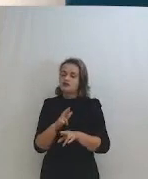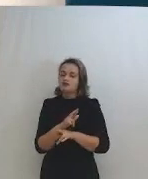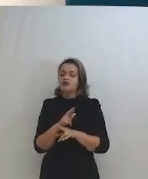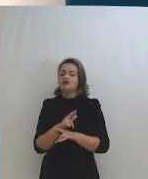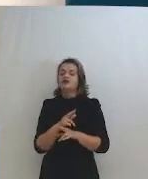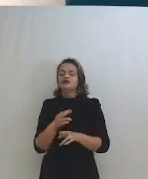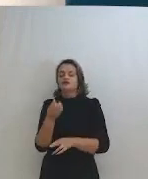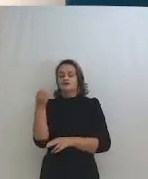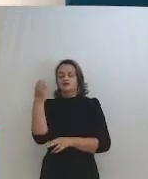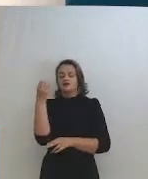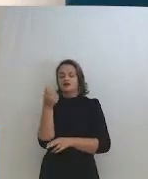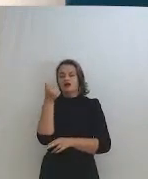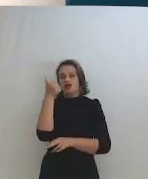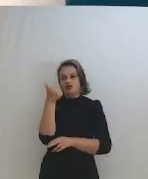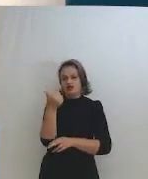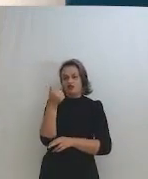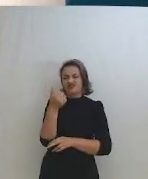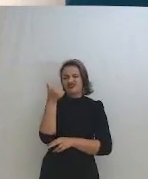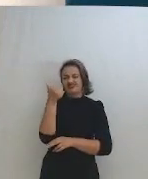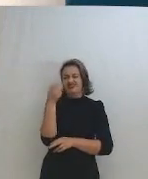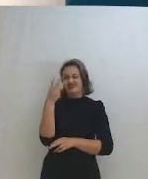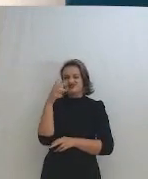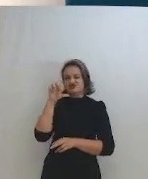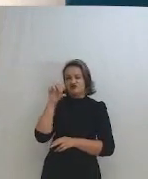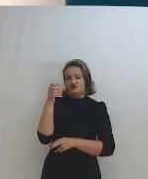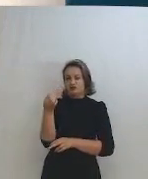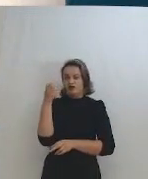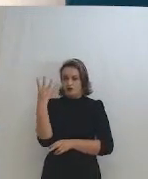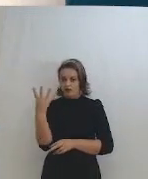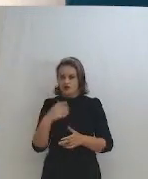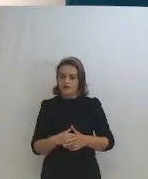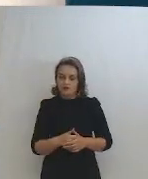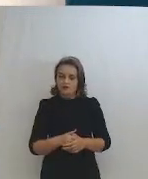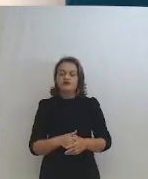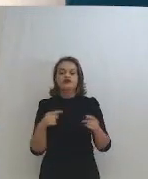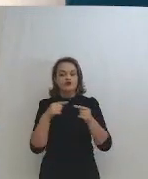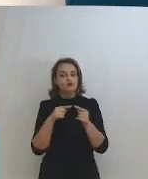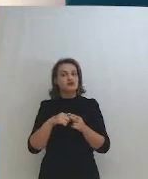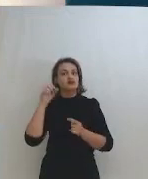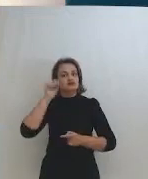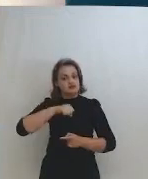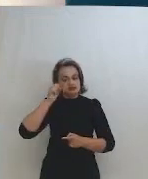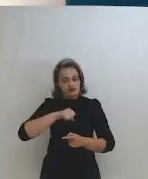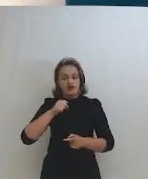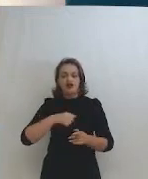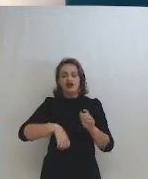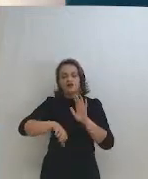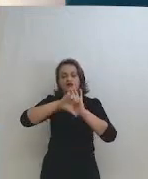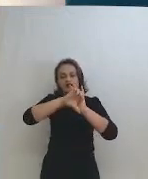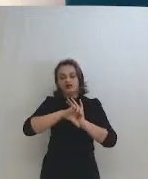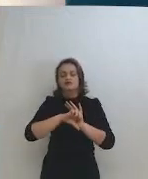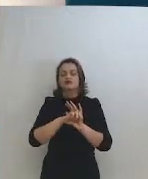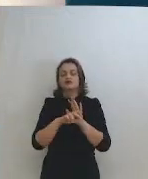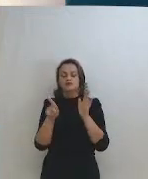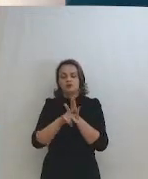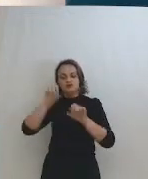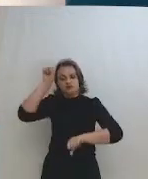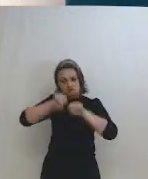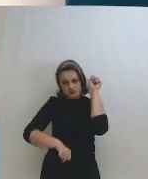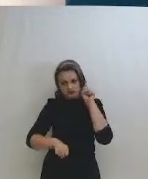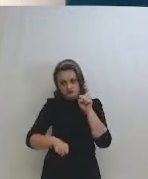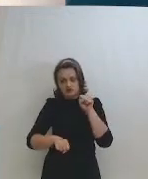seja, o artigo 316, na sua nova redação, aplica-se sim aos crimes de homicídio submetidos ao tribunal do